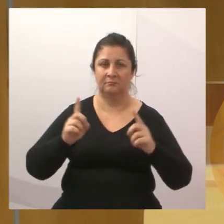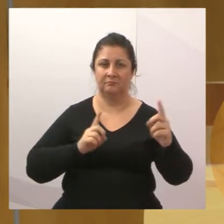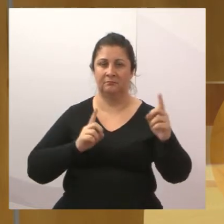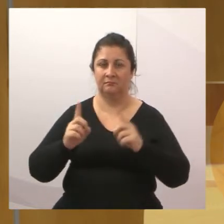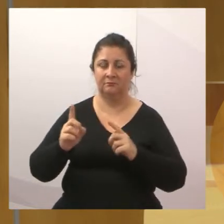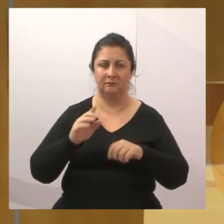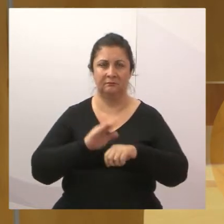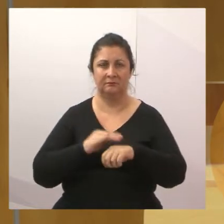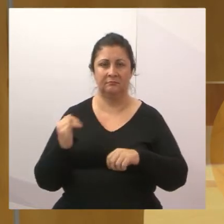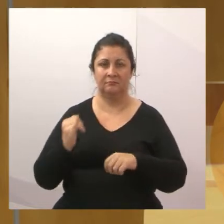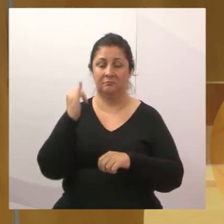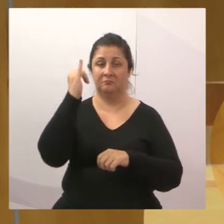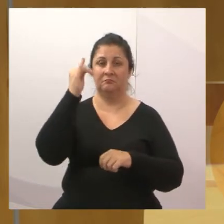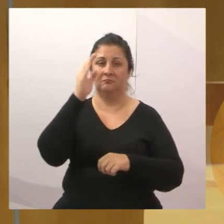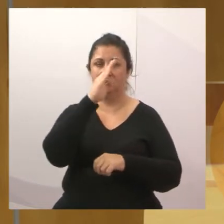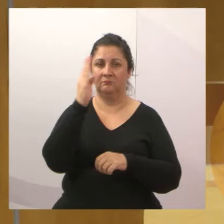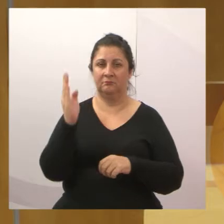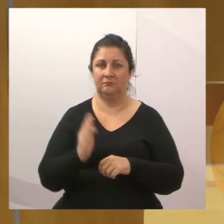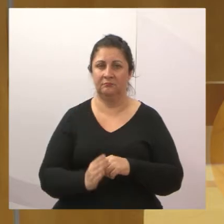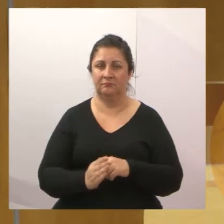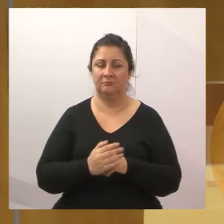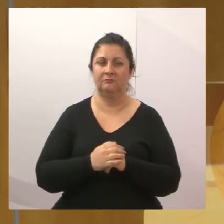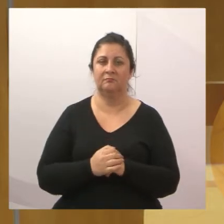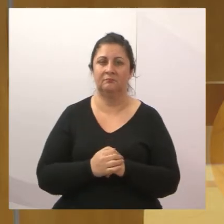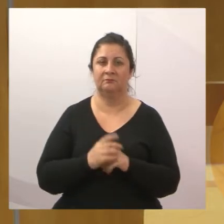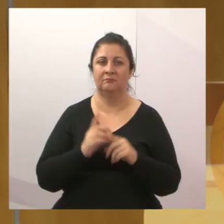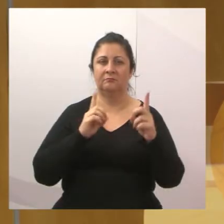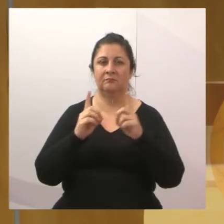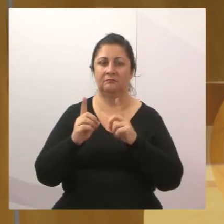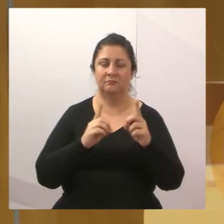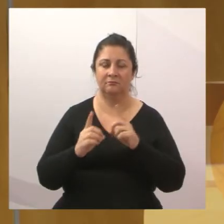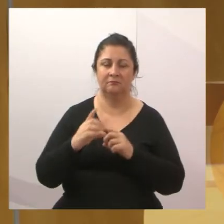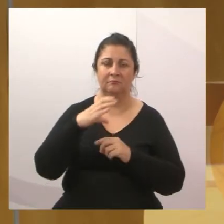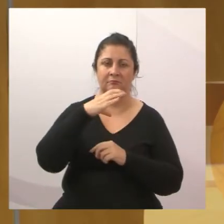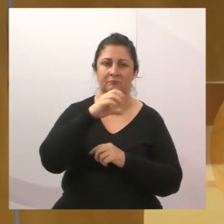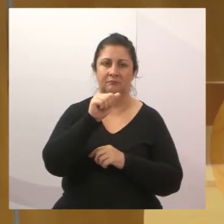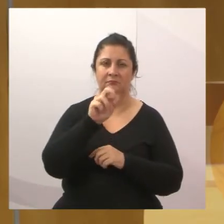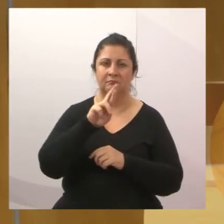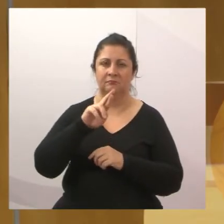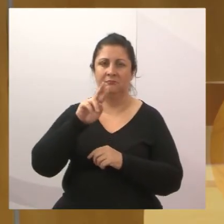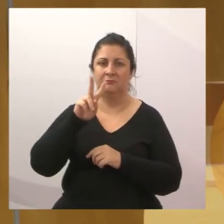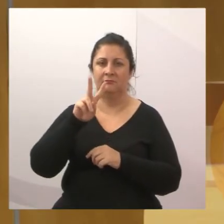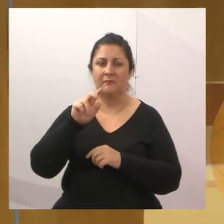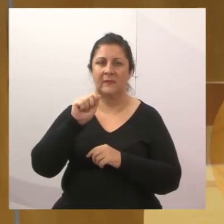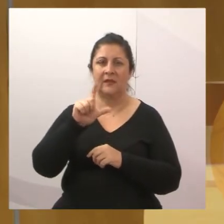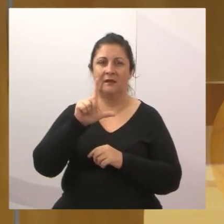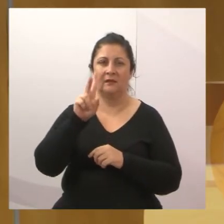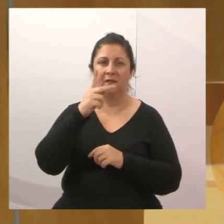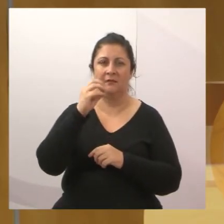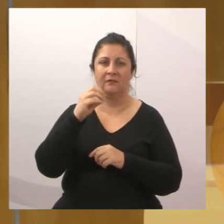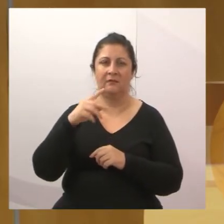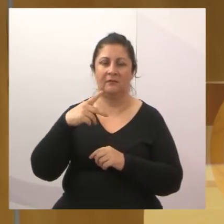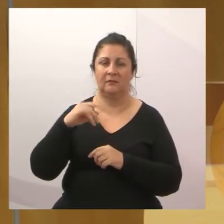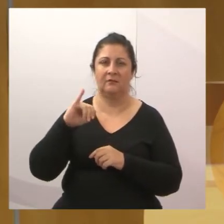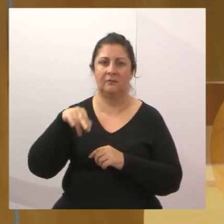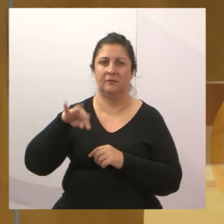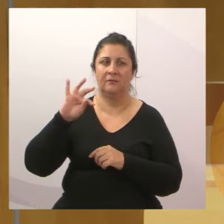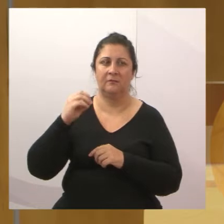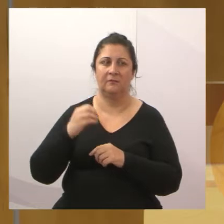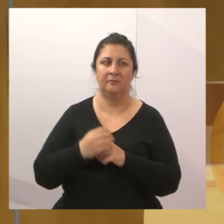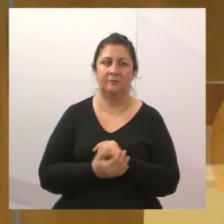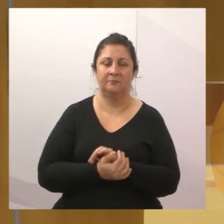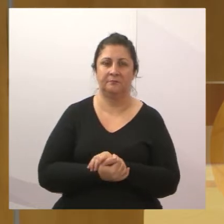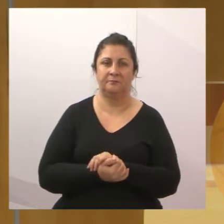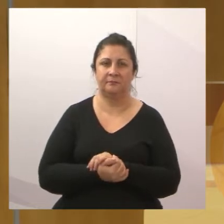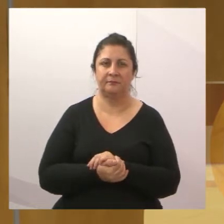mais principais do Brasil. Rodovia Dutra, Carvalho Pinto, Ayrton Senna, Dom Pedro. Ela